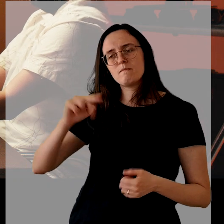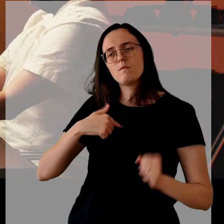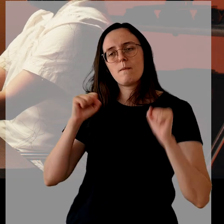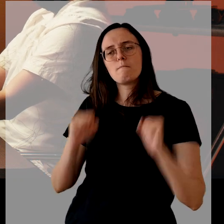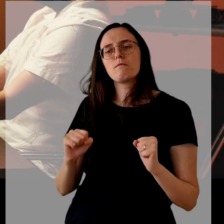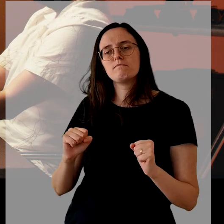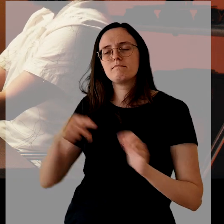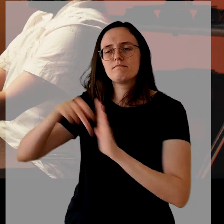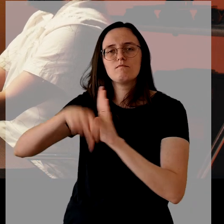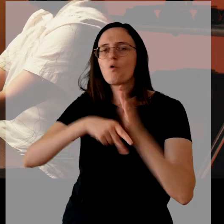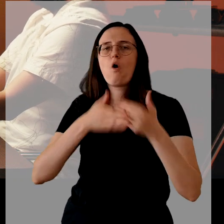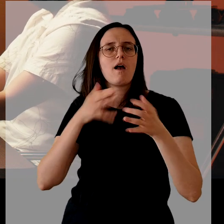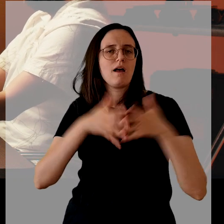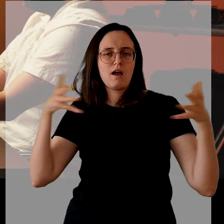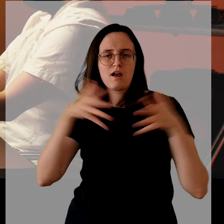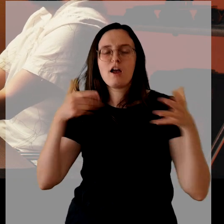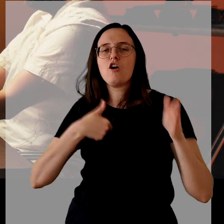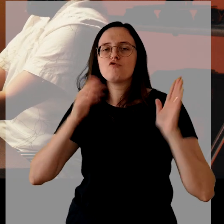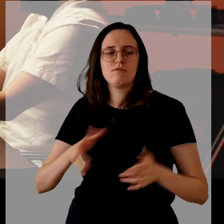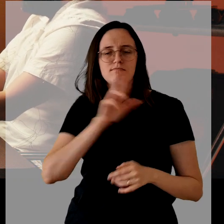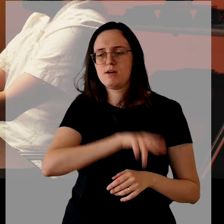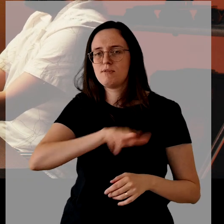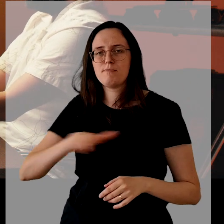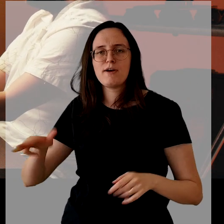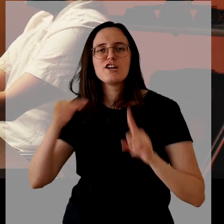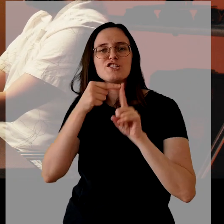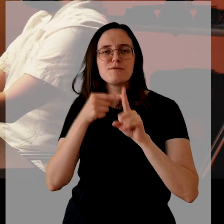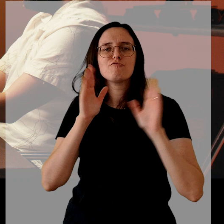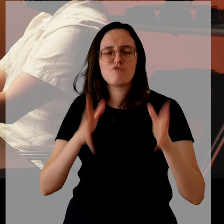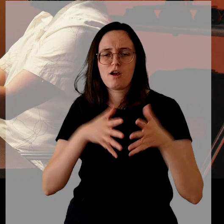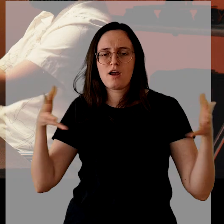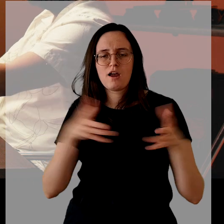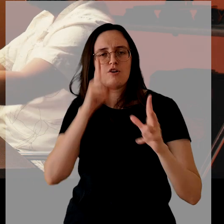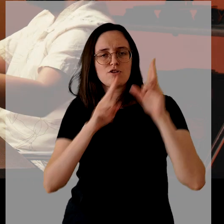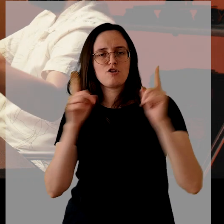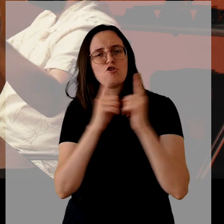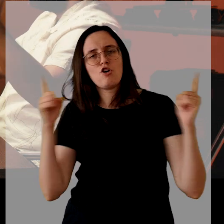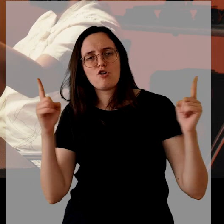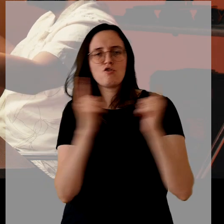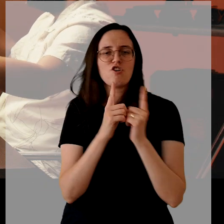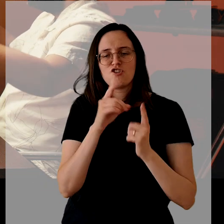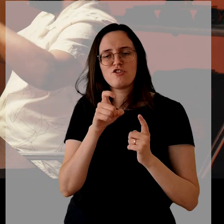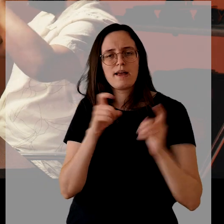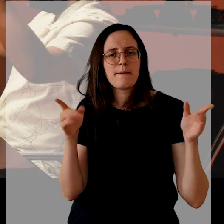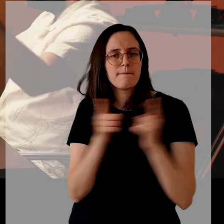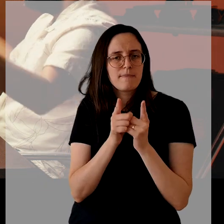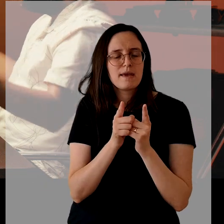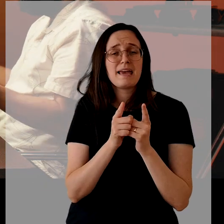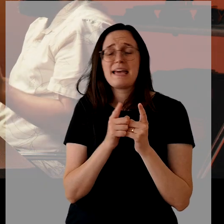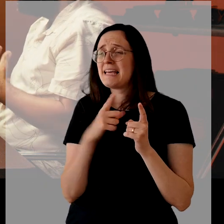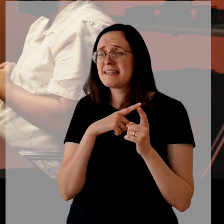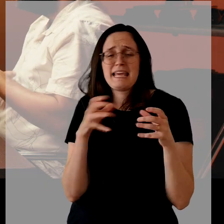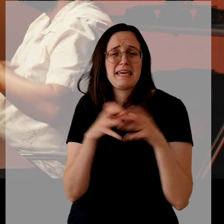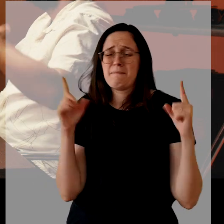posso pegar projetos de qualquer tamanho, assim, porque eu já fiz projetos de todos os tamanhos, né? Séries longas, curtas, docs com